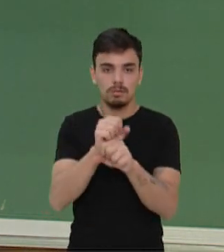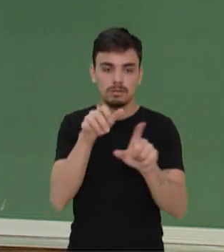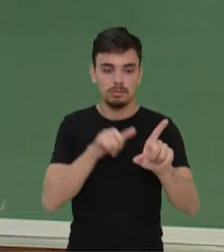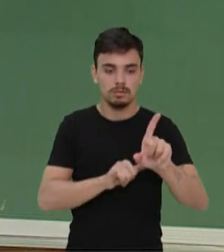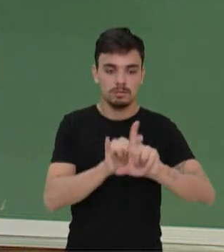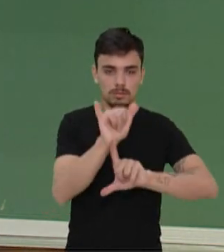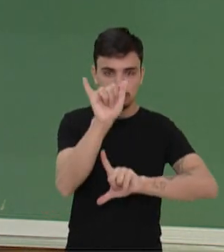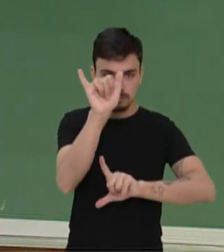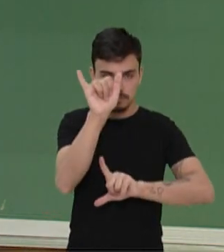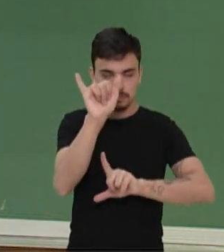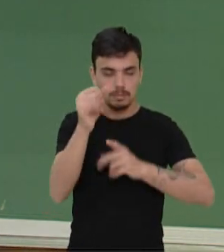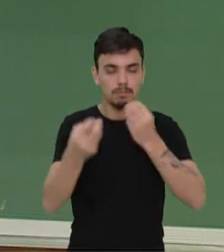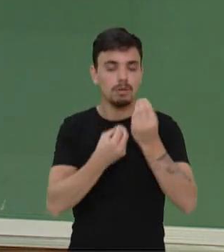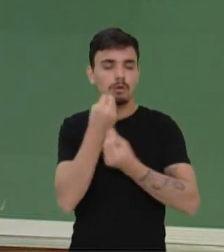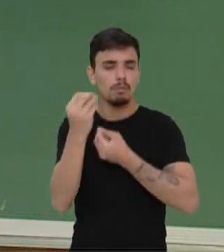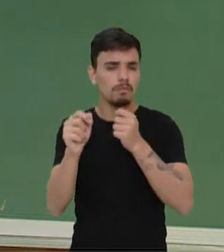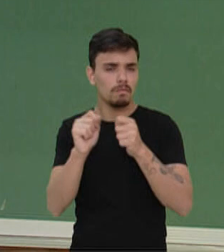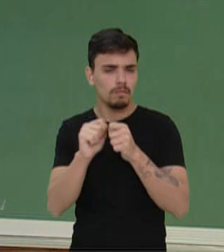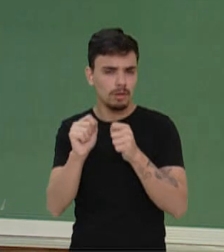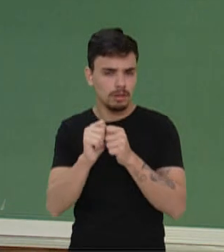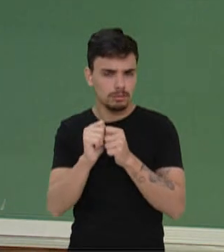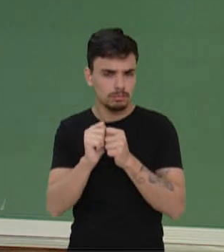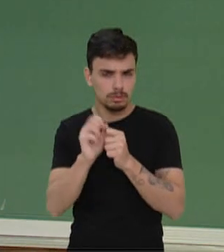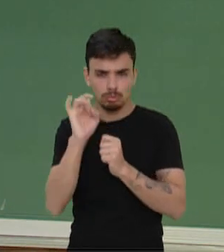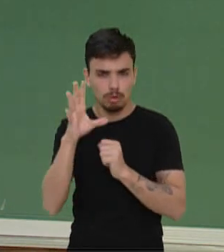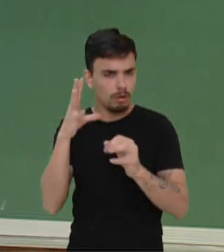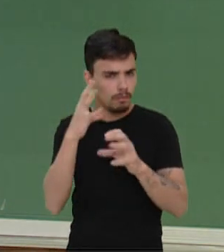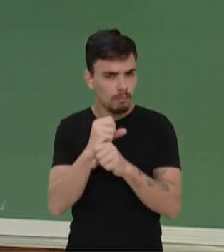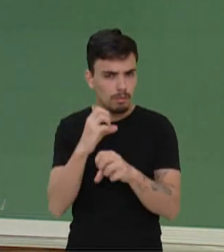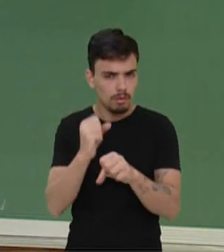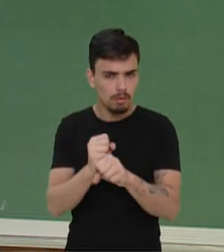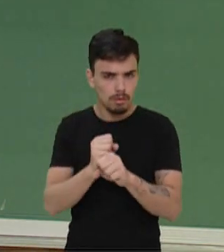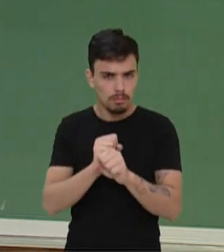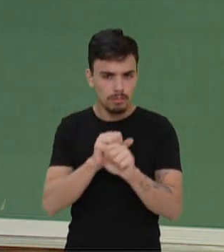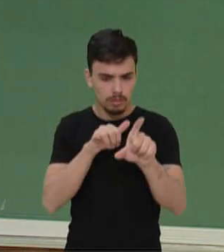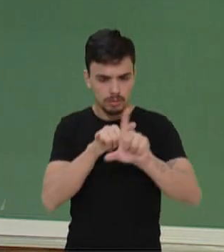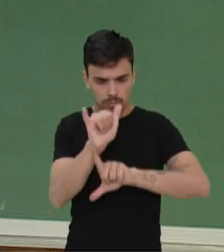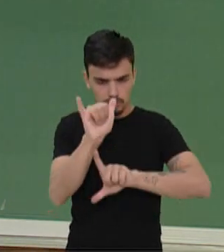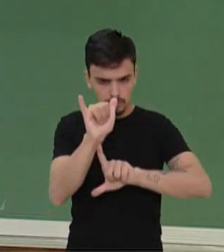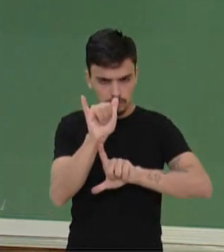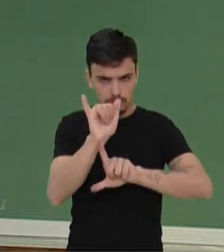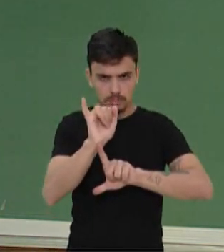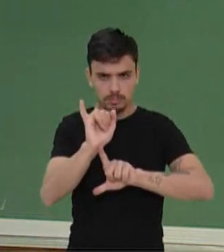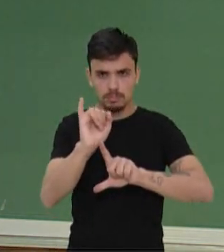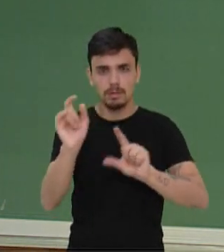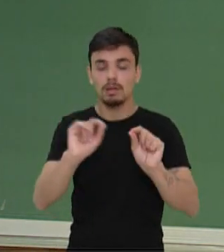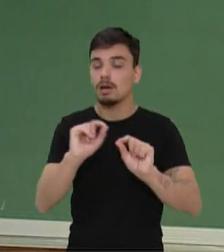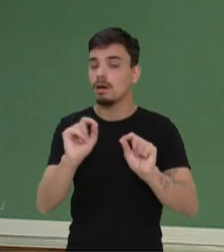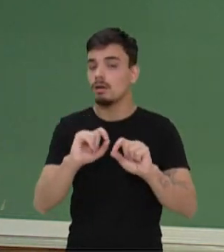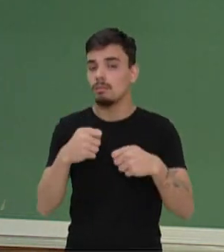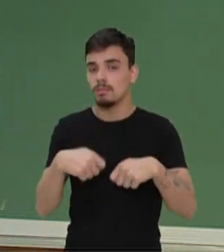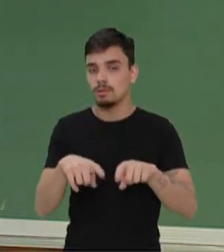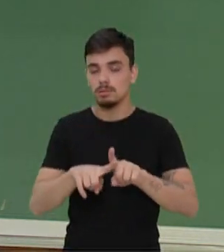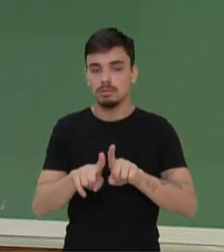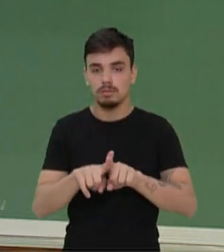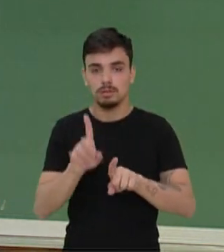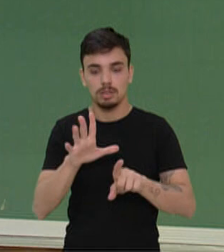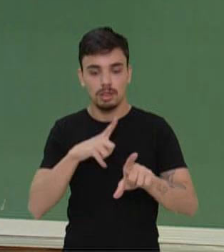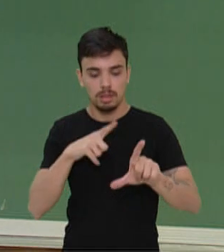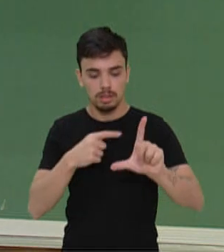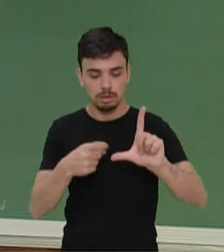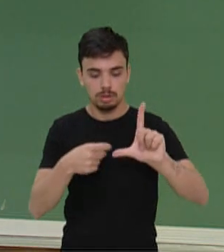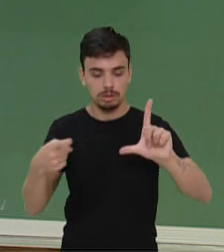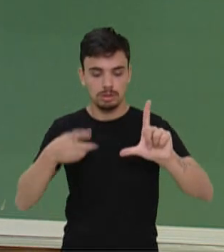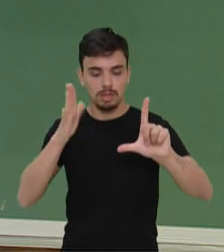mínimo. Mas eu preciso fazer necessariamente pela fórmula do y do vértice? Não. Se eu já tenho o x do vértice, se eu